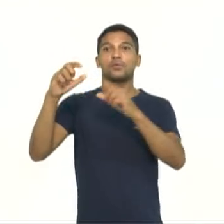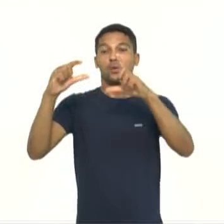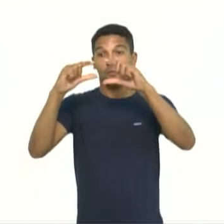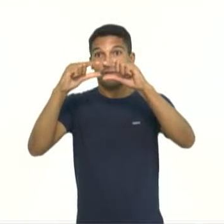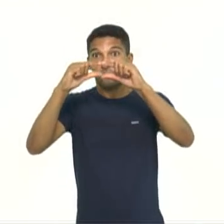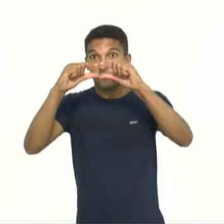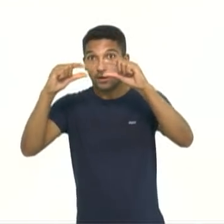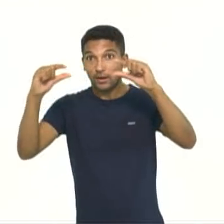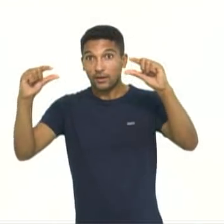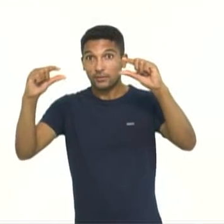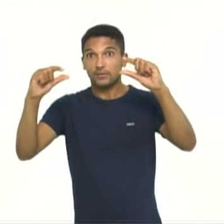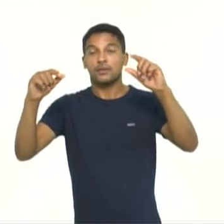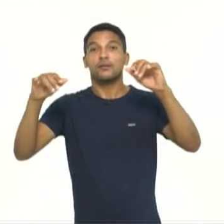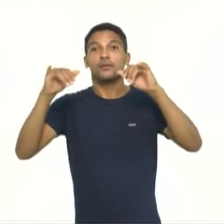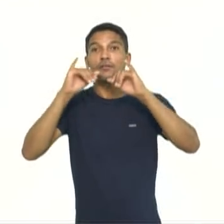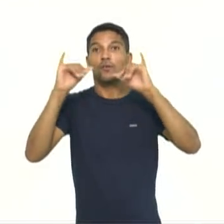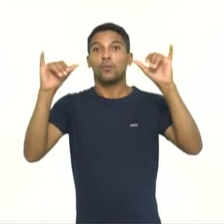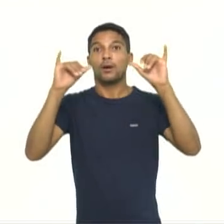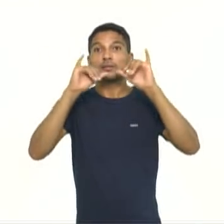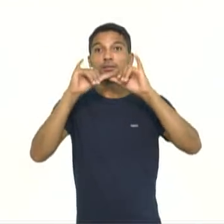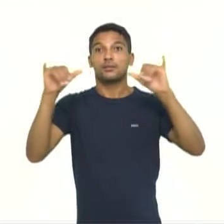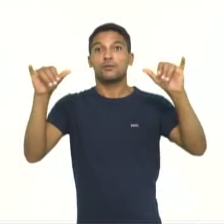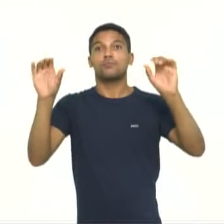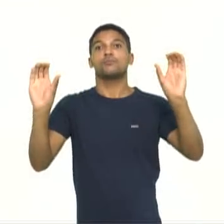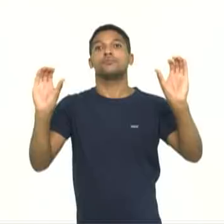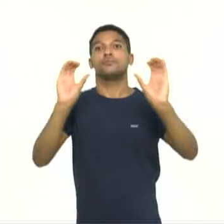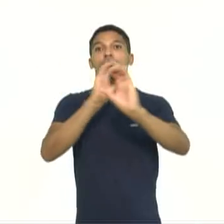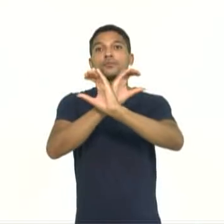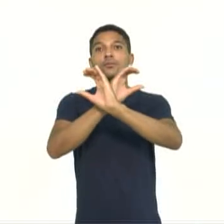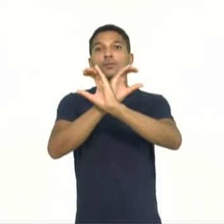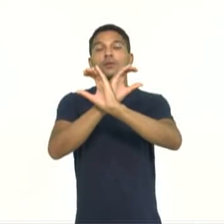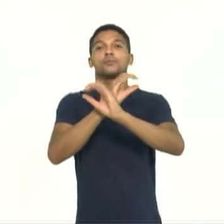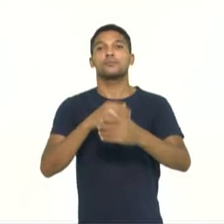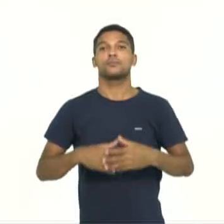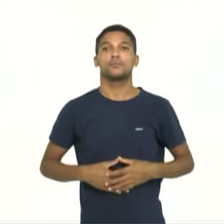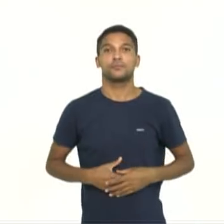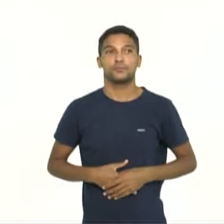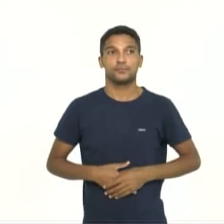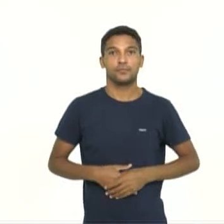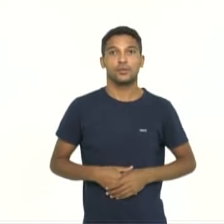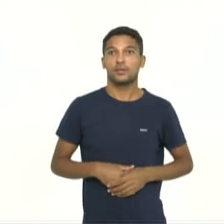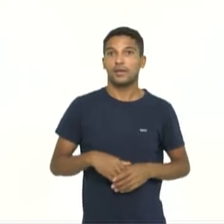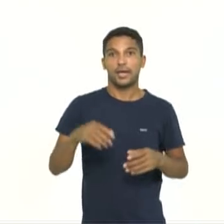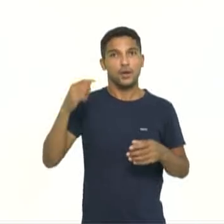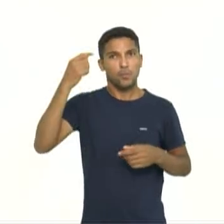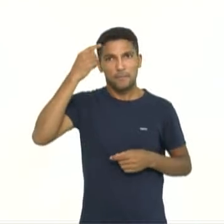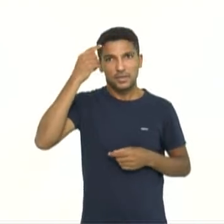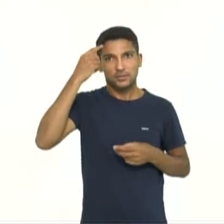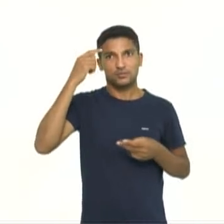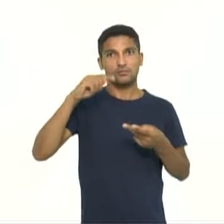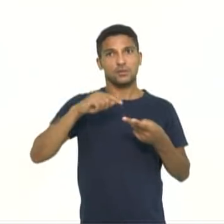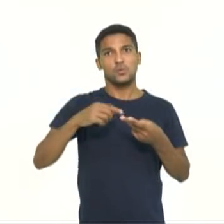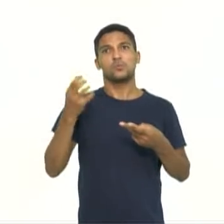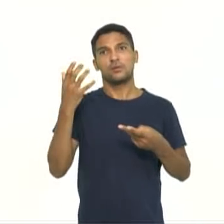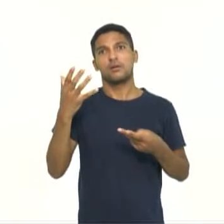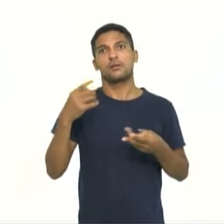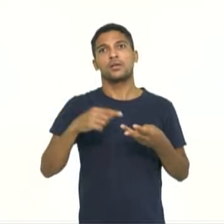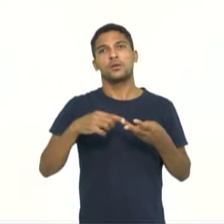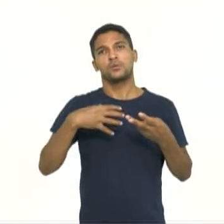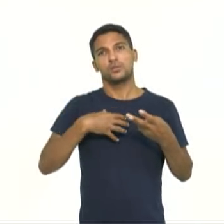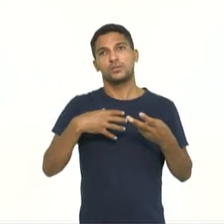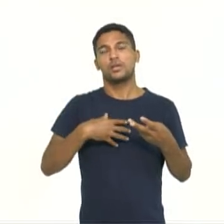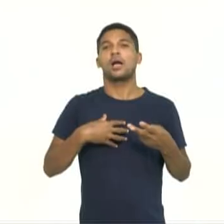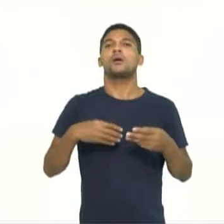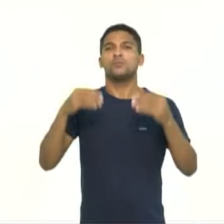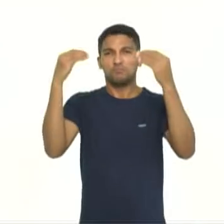completo, capaz de traduzir a outra em tudo aquilo que pensamos, queremos, sentimos. A frase pode